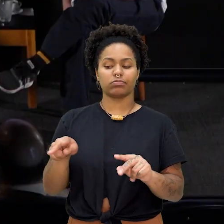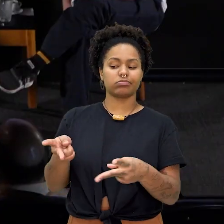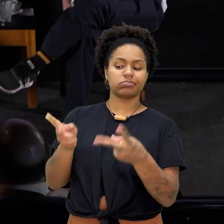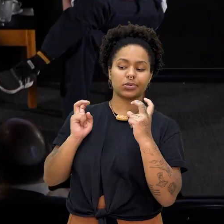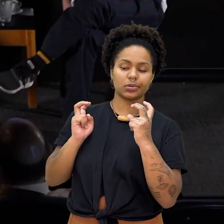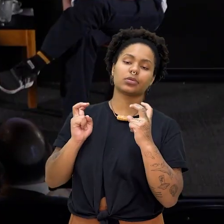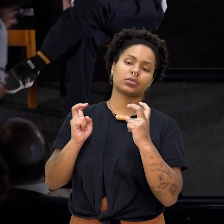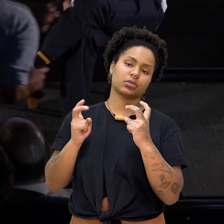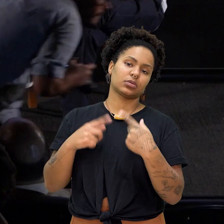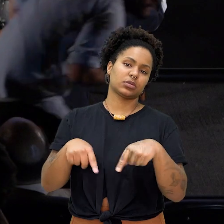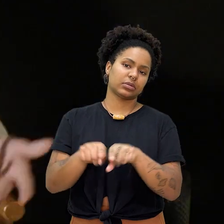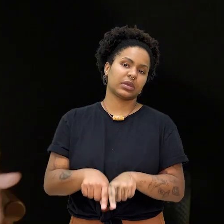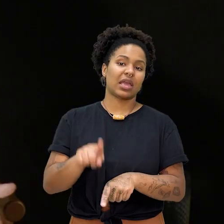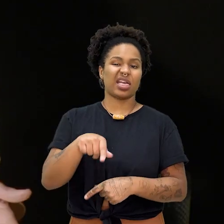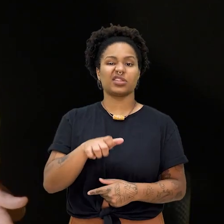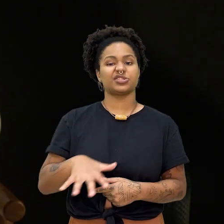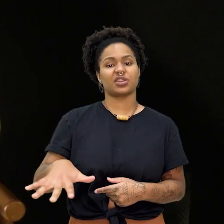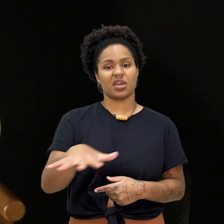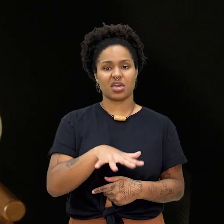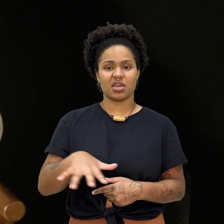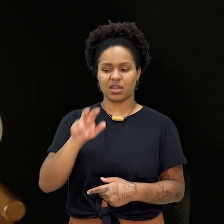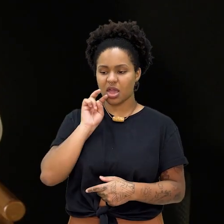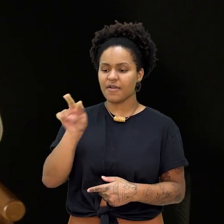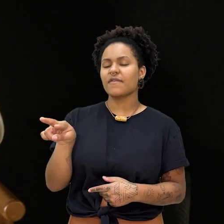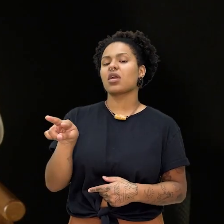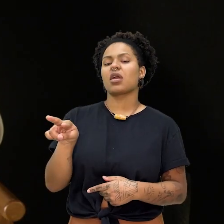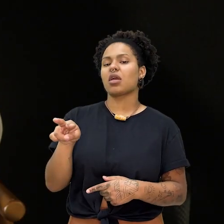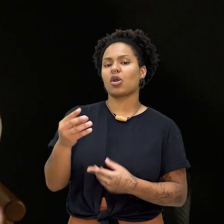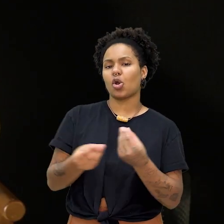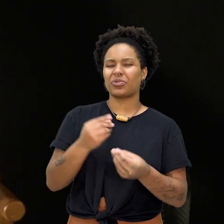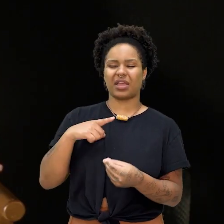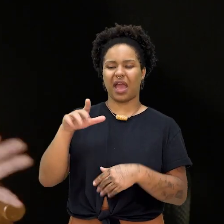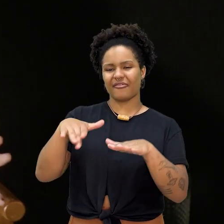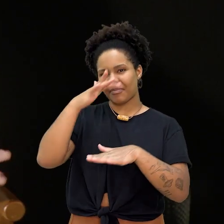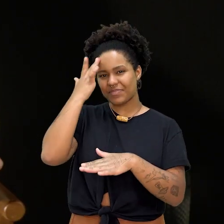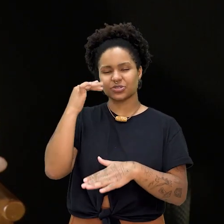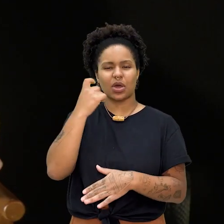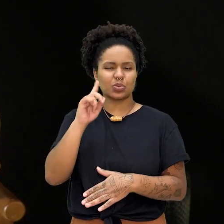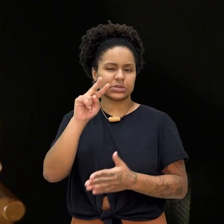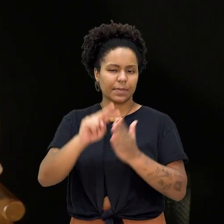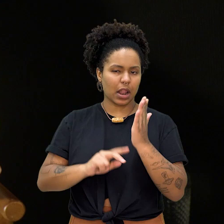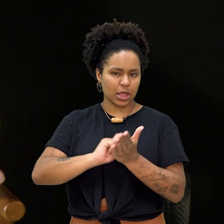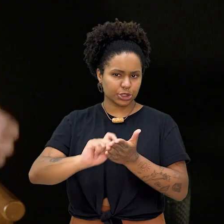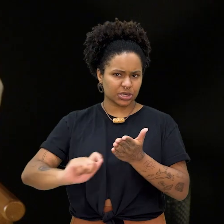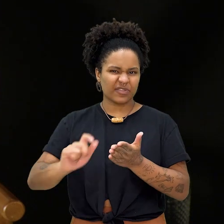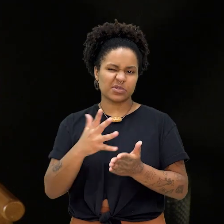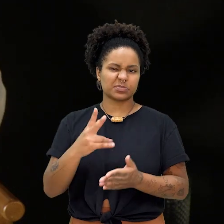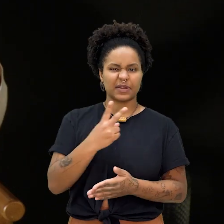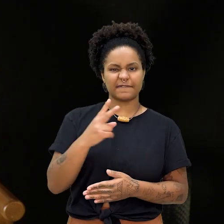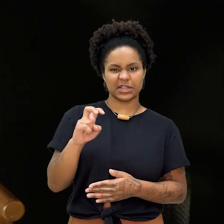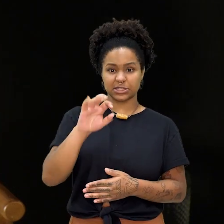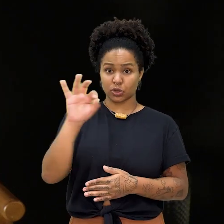viram, e isso é meio geral, mesmo tendo uma taxa de analfabetismo, acho que estava em torno de 25%, as